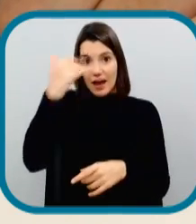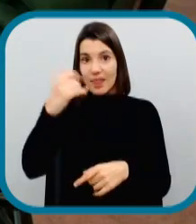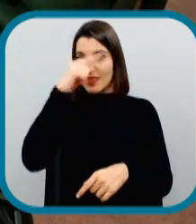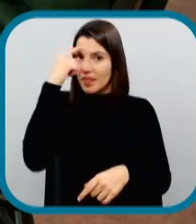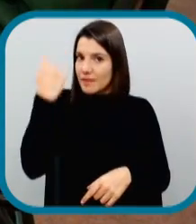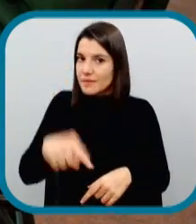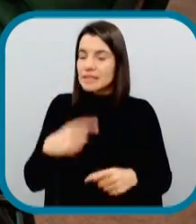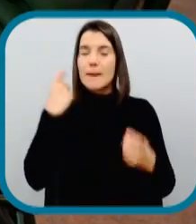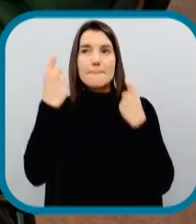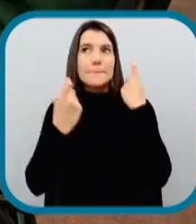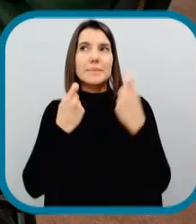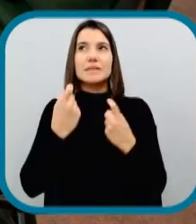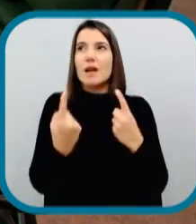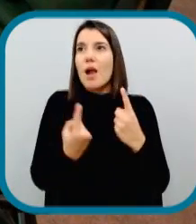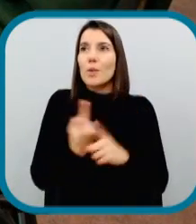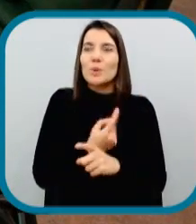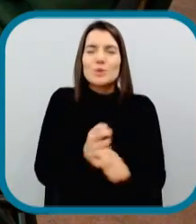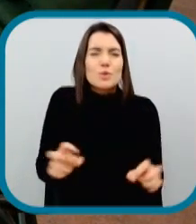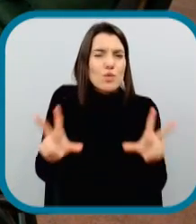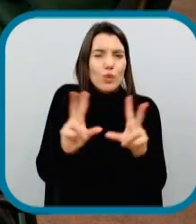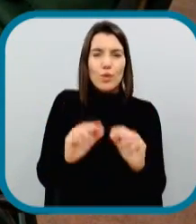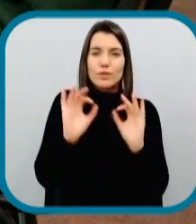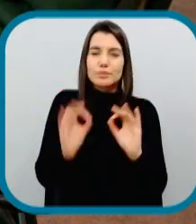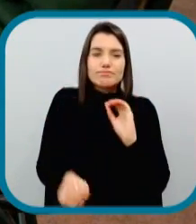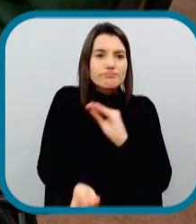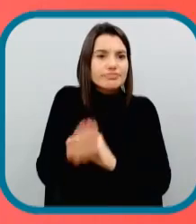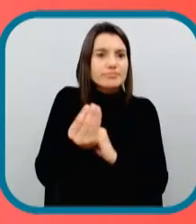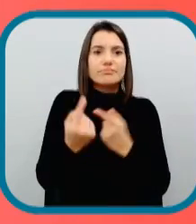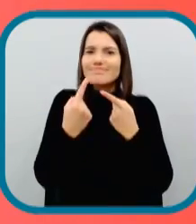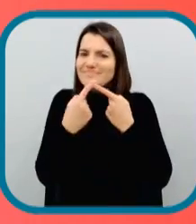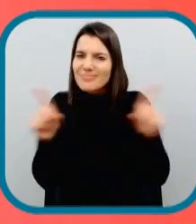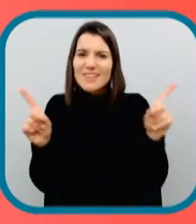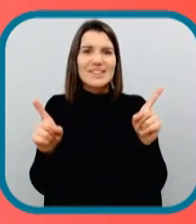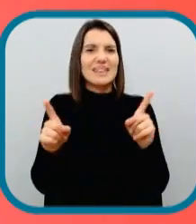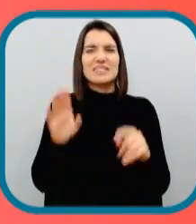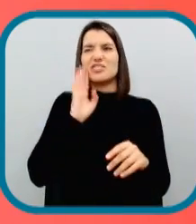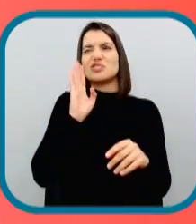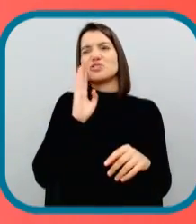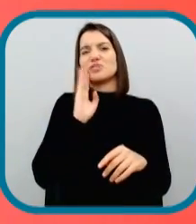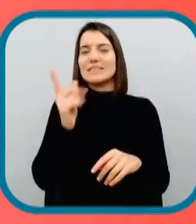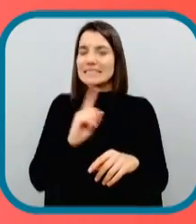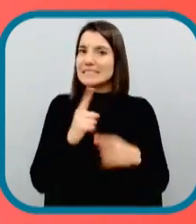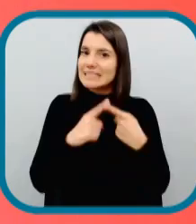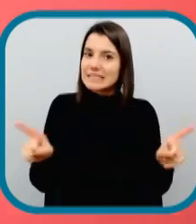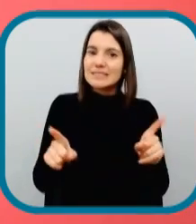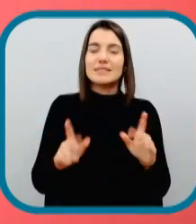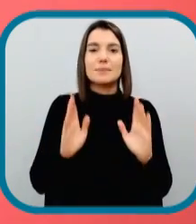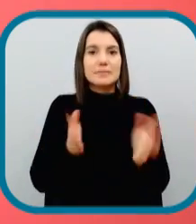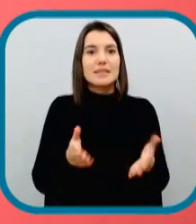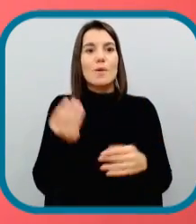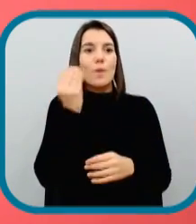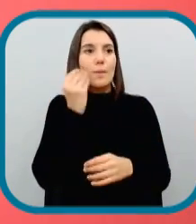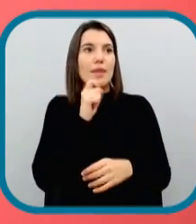é difícil pensar em algo que seja inovador ou criativo e que seja realmente diferente de algo que já tenha sido feito,